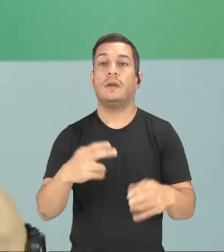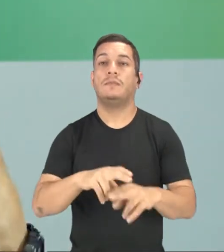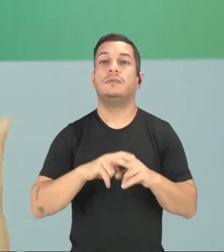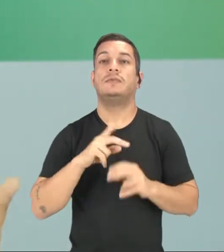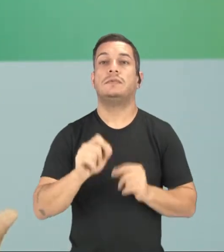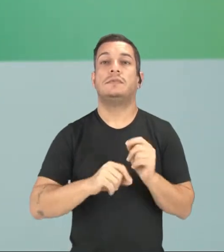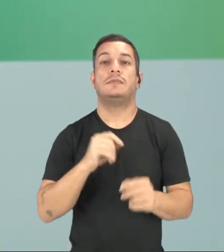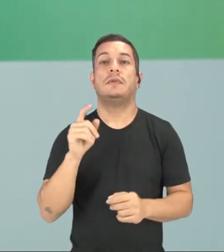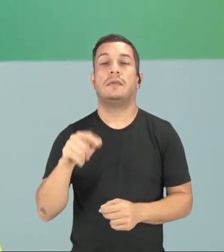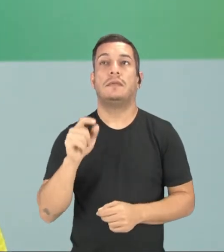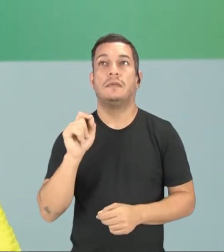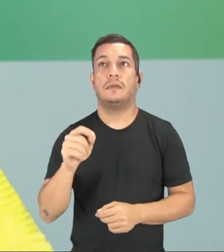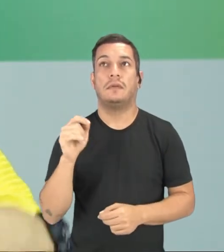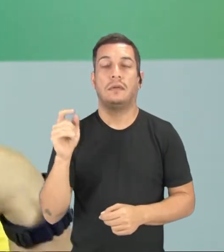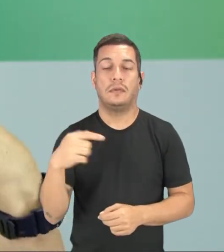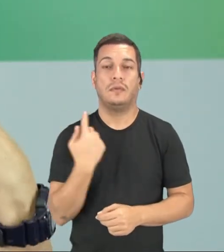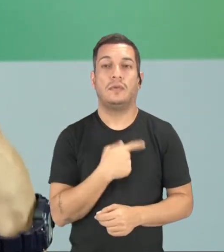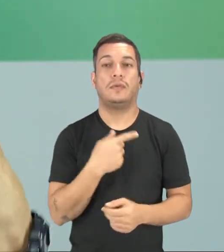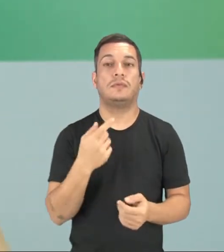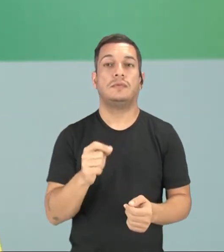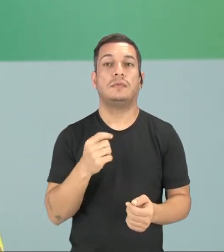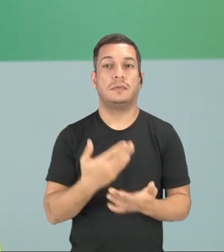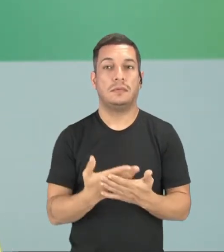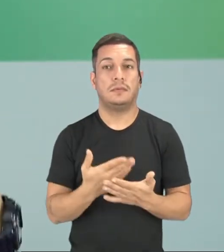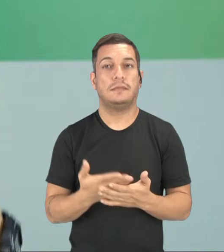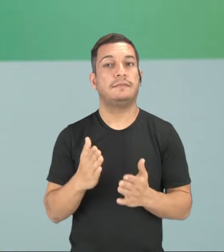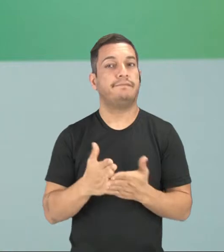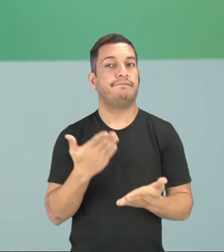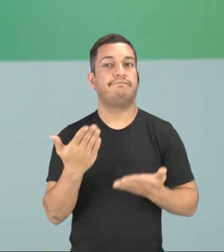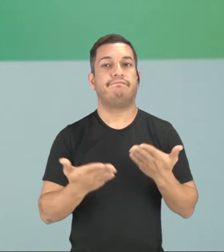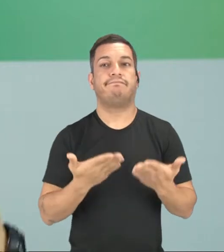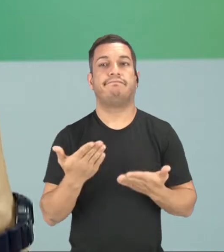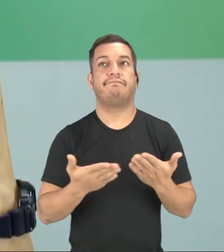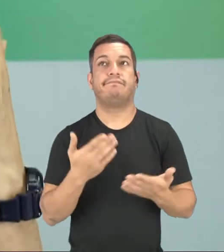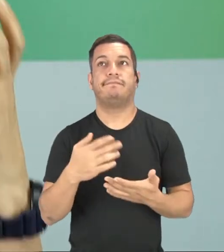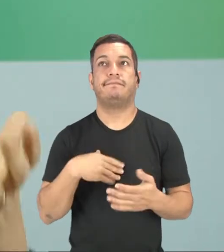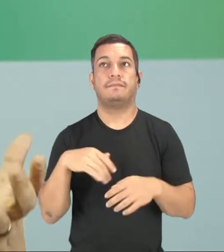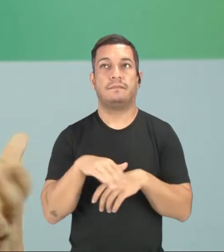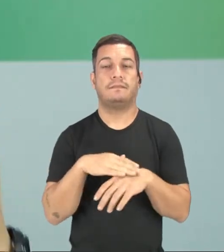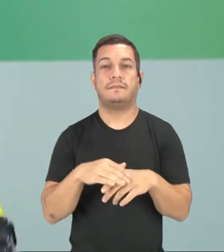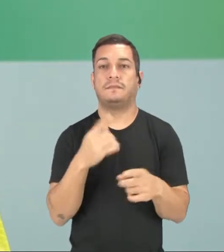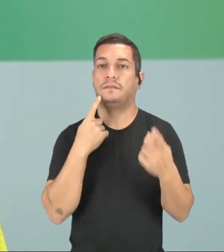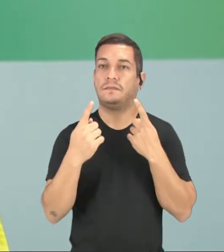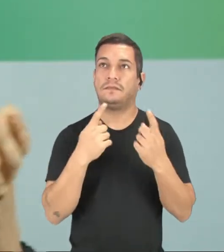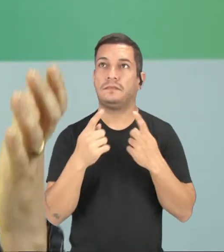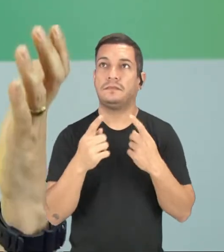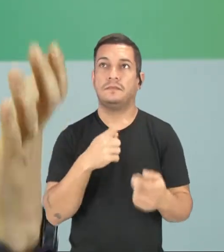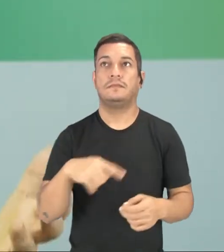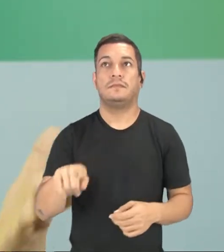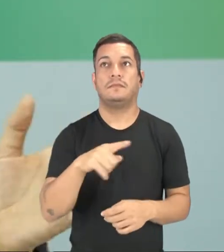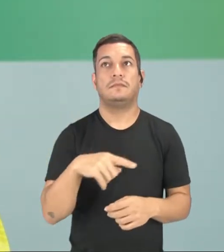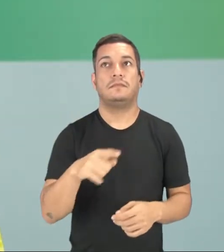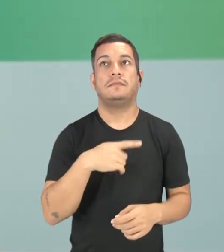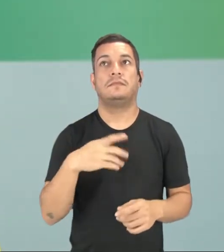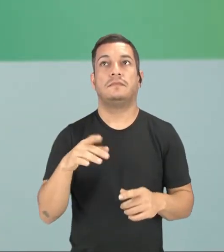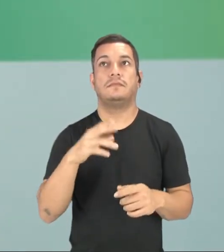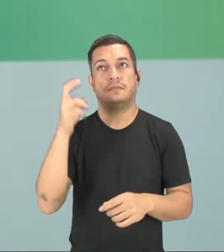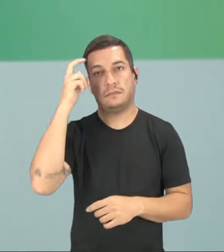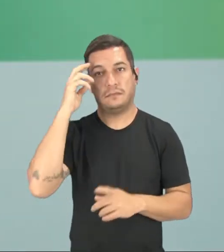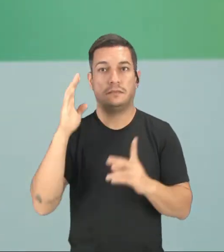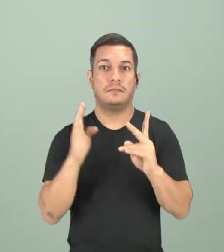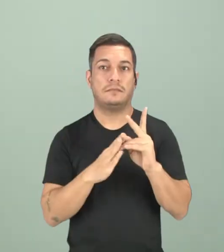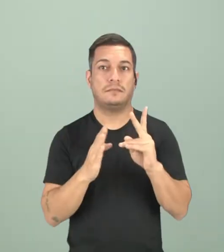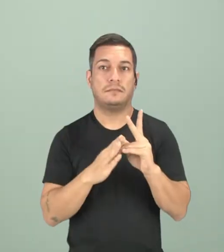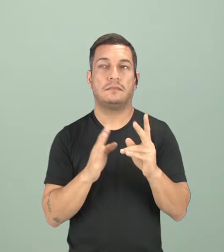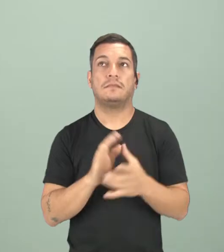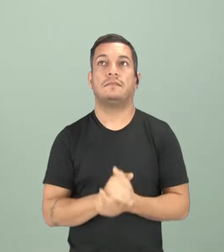população. E por isso se faz necessário a gente estar com essas aulas maravilhosas para estar conversando e dialogando com vocês sobre a